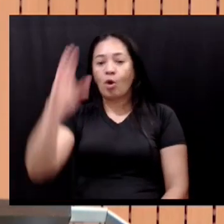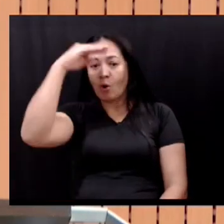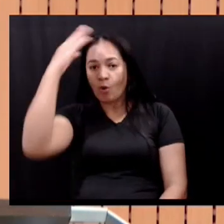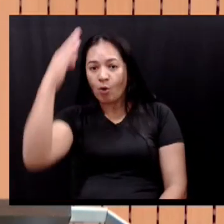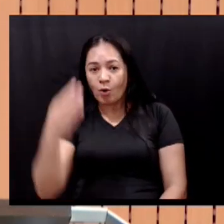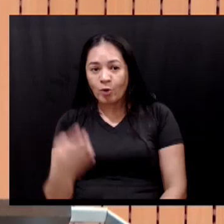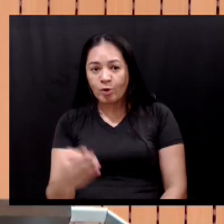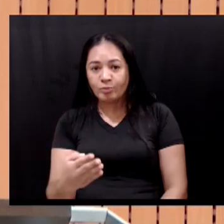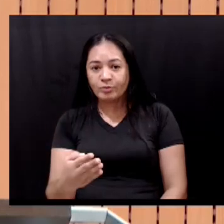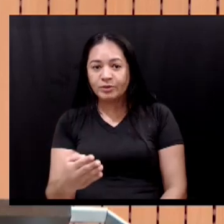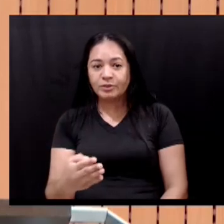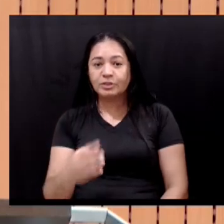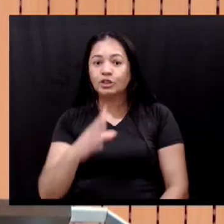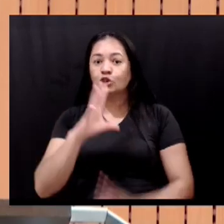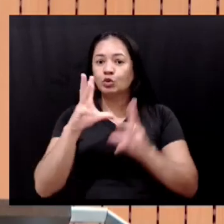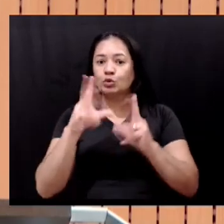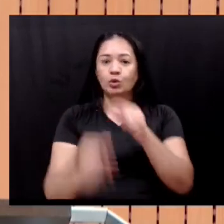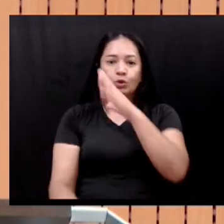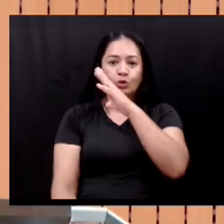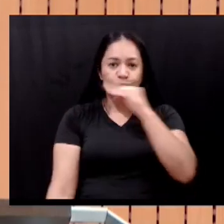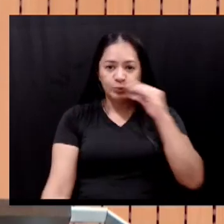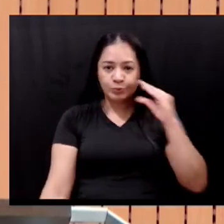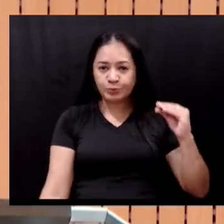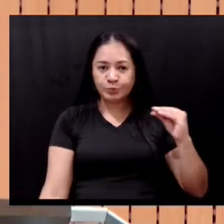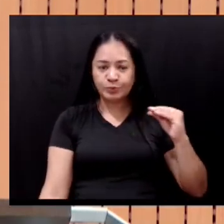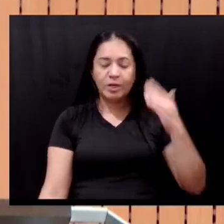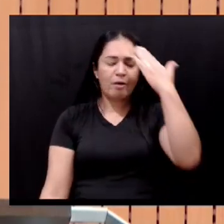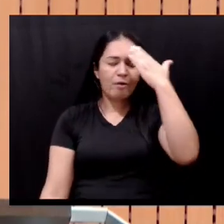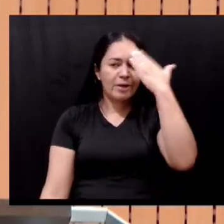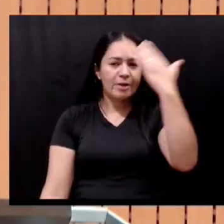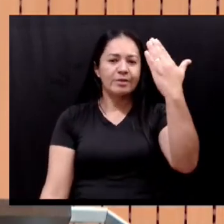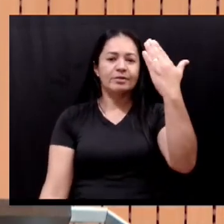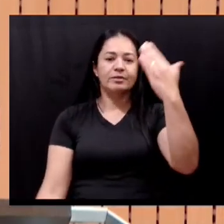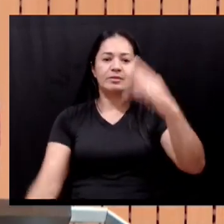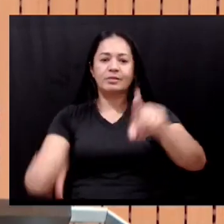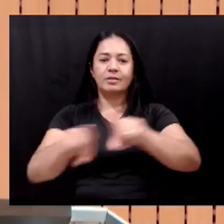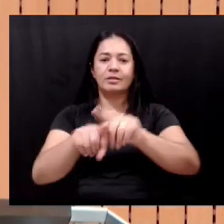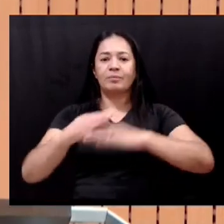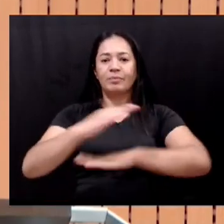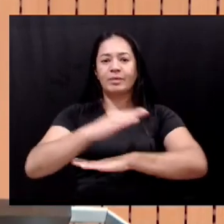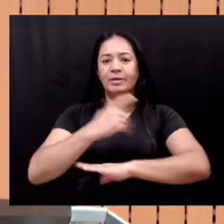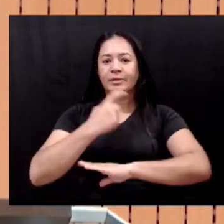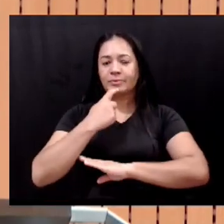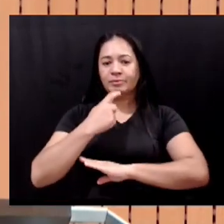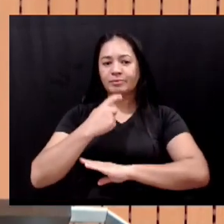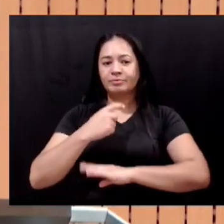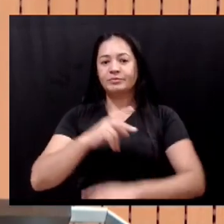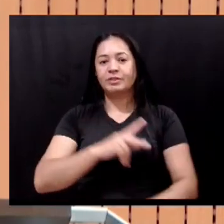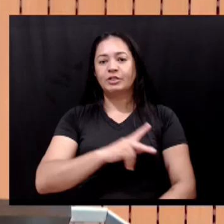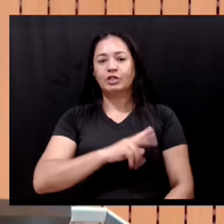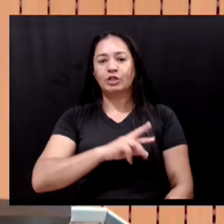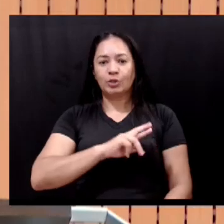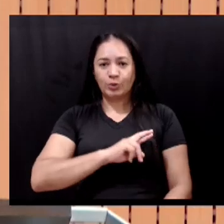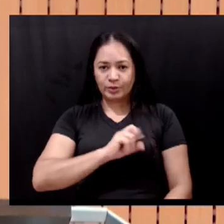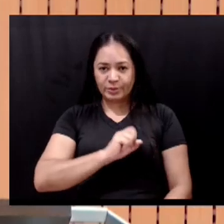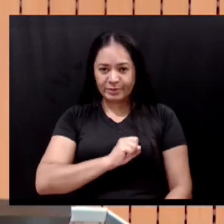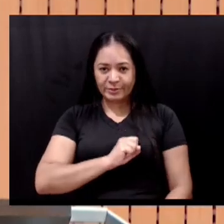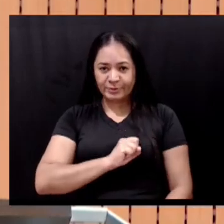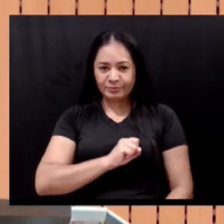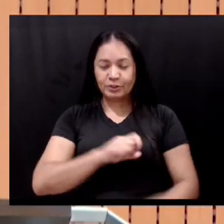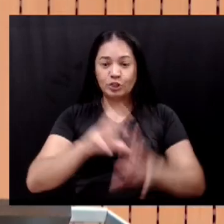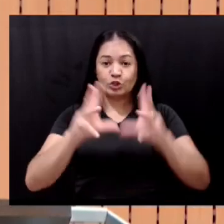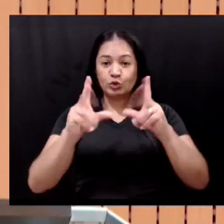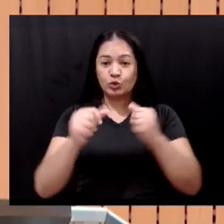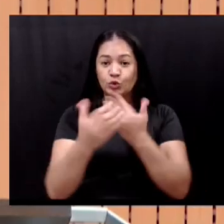trabalhadores. Agradecer também à Câmara Municipal, na pessoa da presidência, e de todos os vereadores que acataram essa